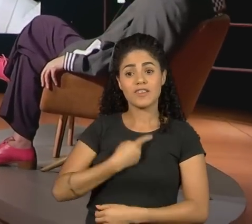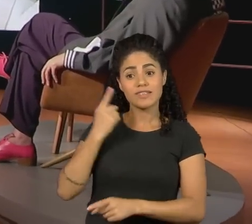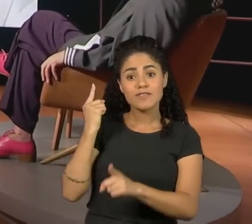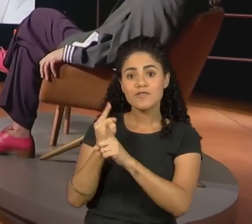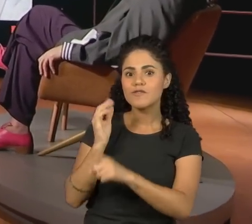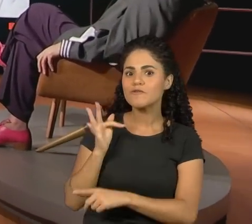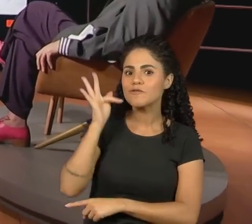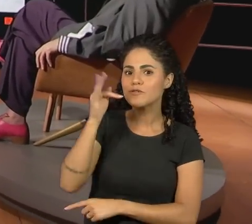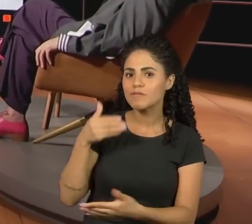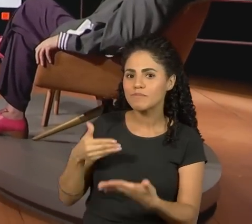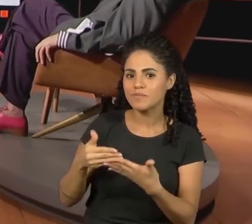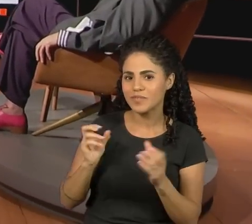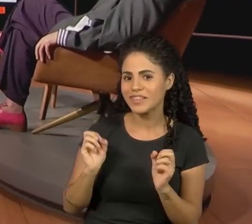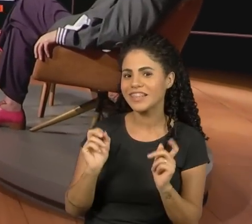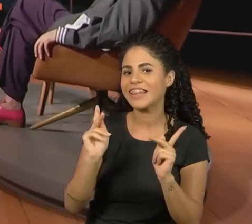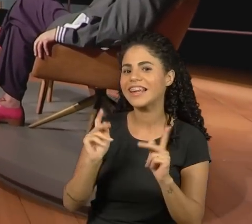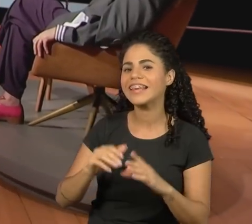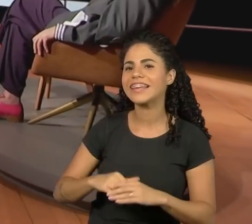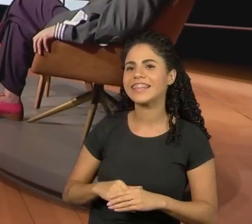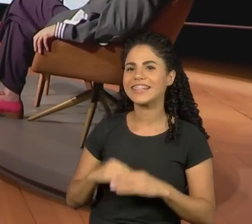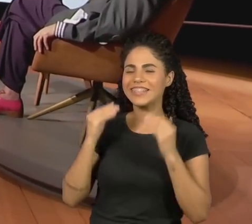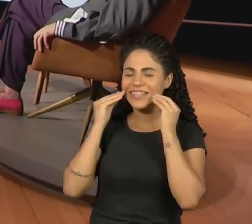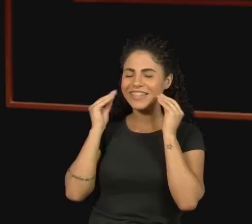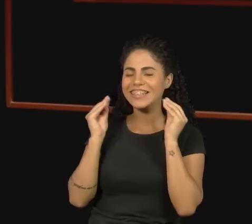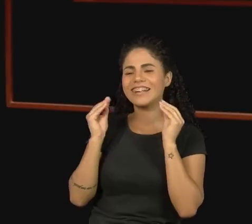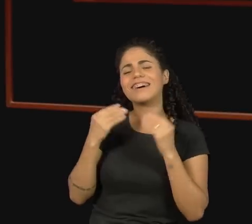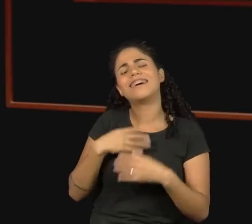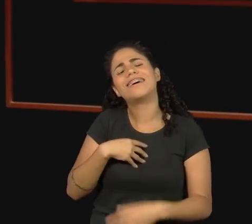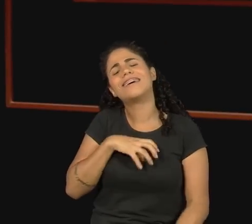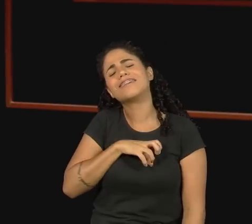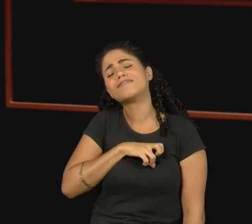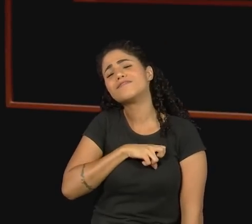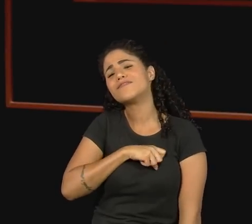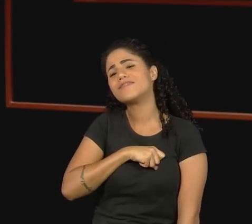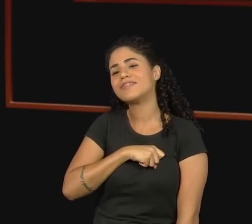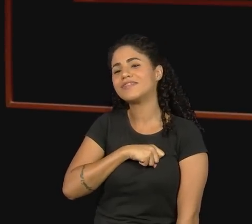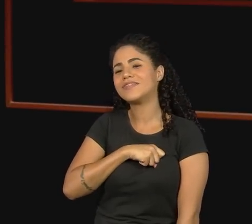em breve. Te amo, Tita.